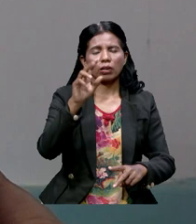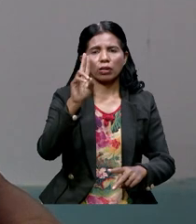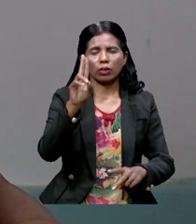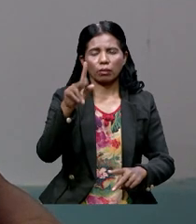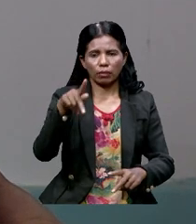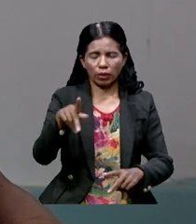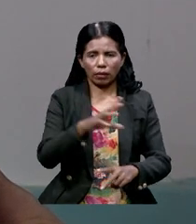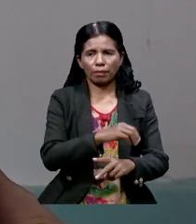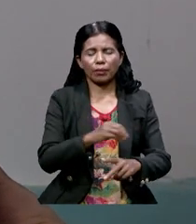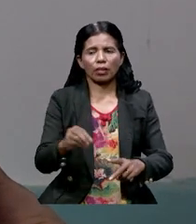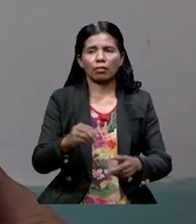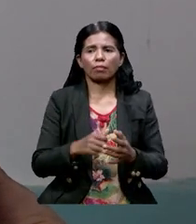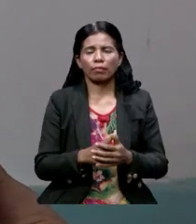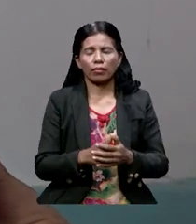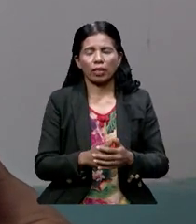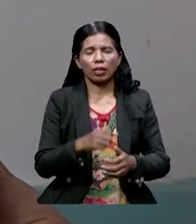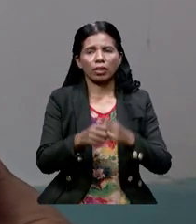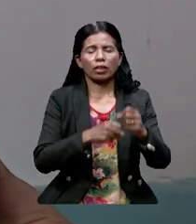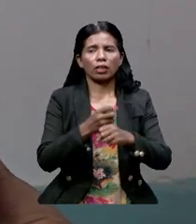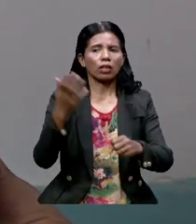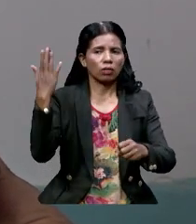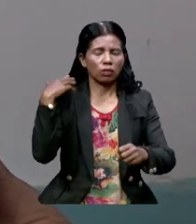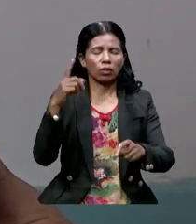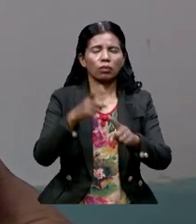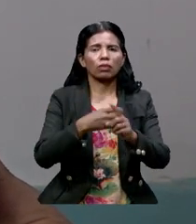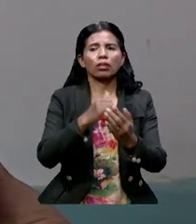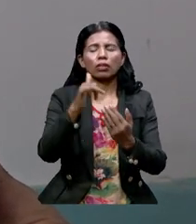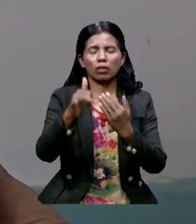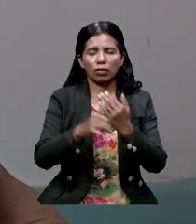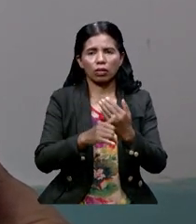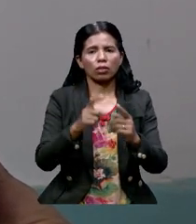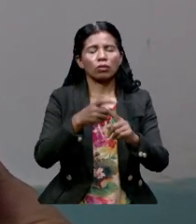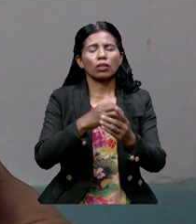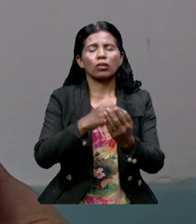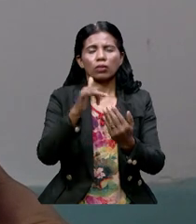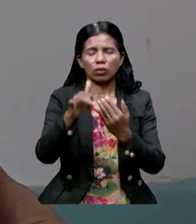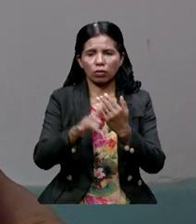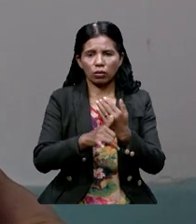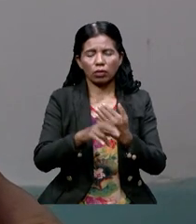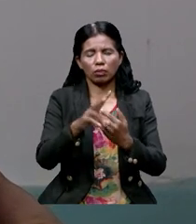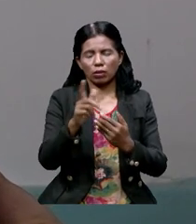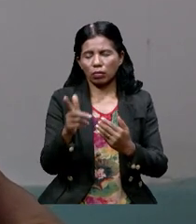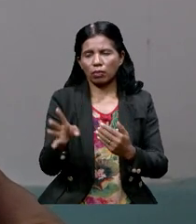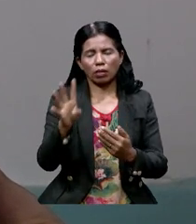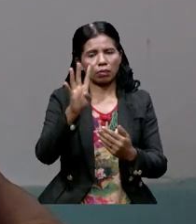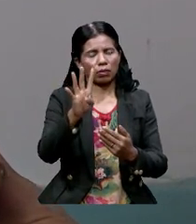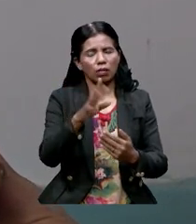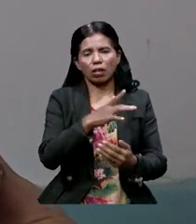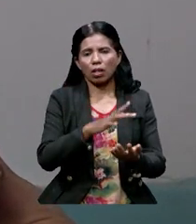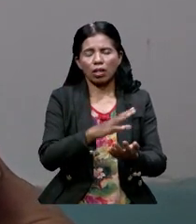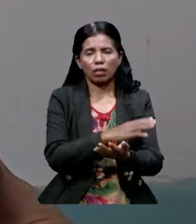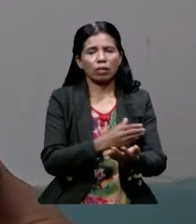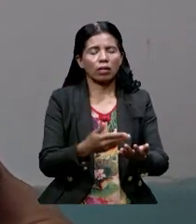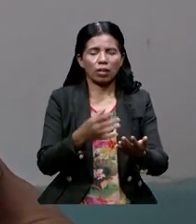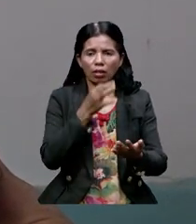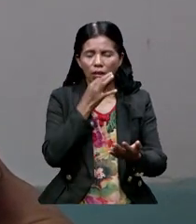kutuk mai to ya distribusaun to ya fulanzuni mai be juli mai to agora 2024 ne stock ne to agora sira ya